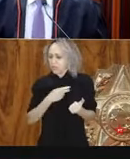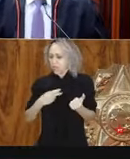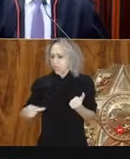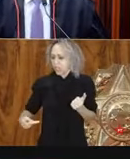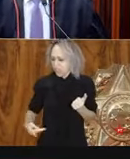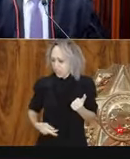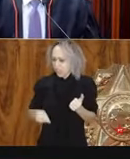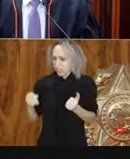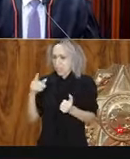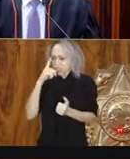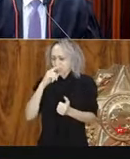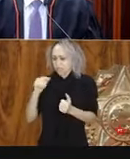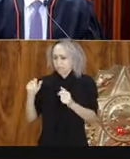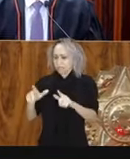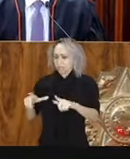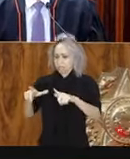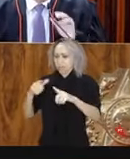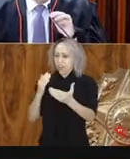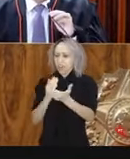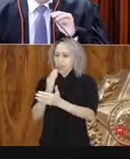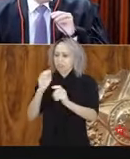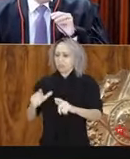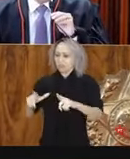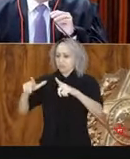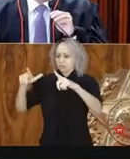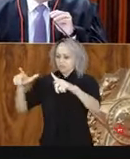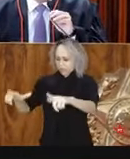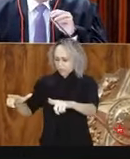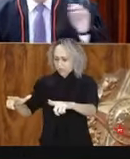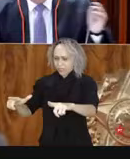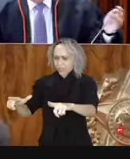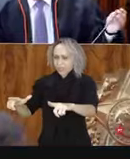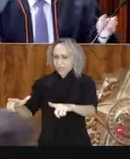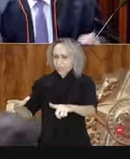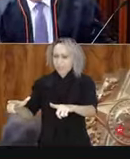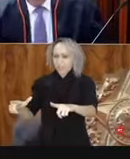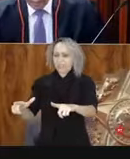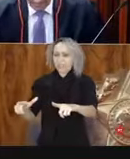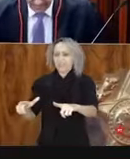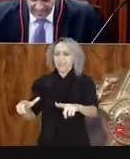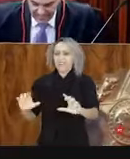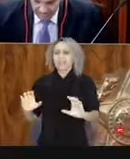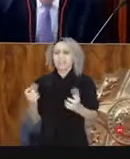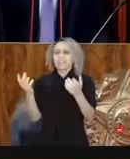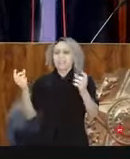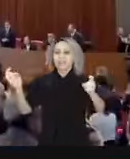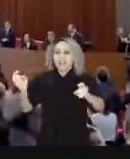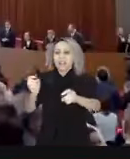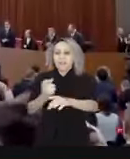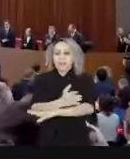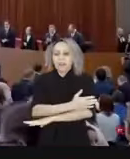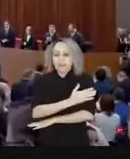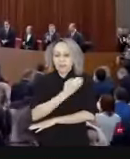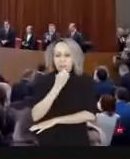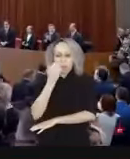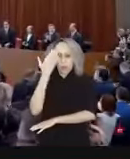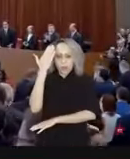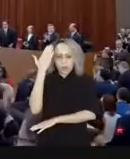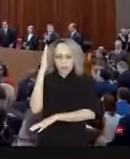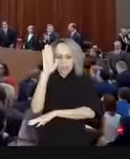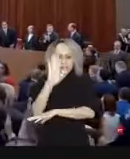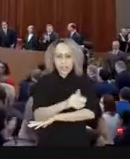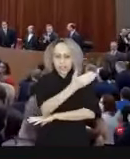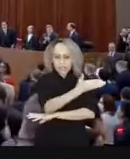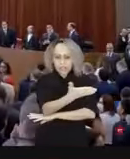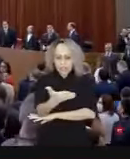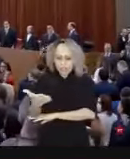Alckmin. Declaro encerrada a sessão. Uma boa tarde a todos. Neste momento, está